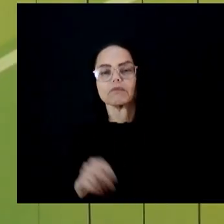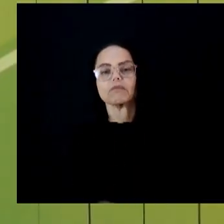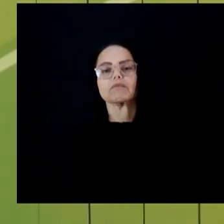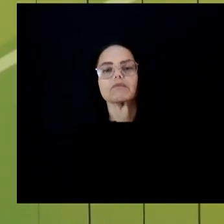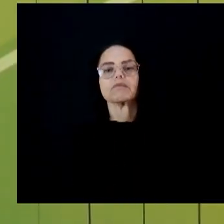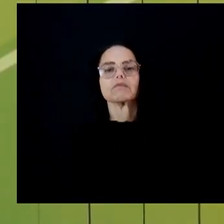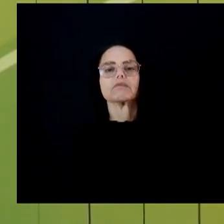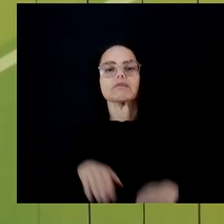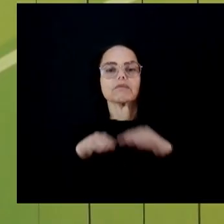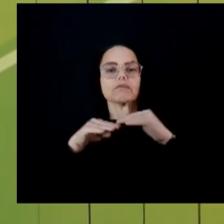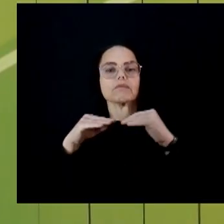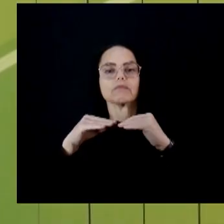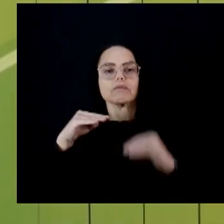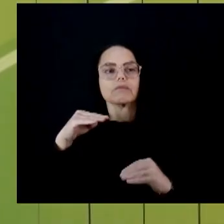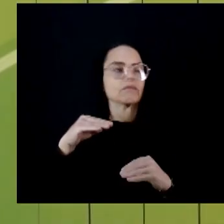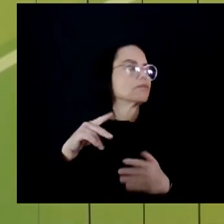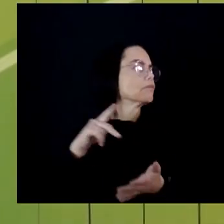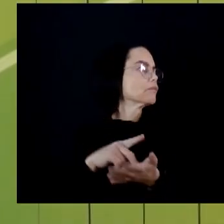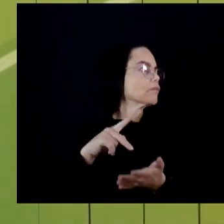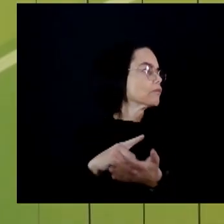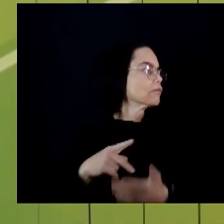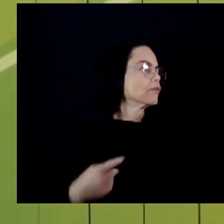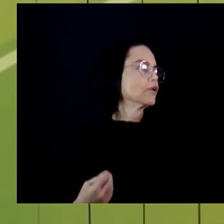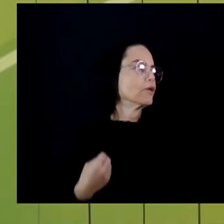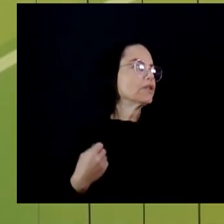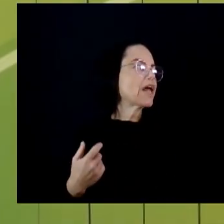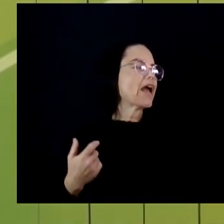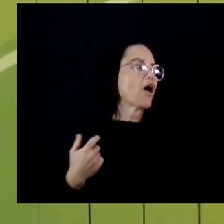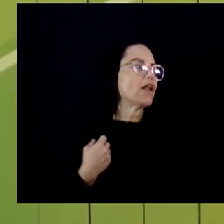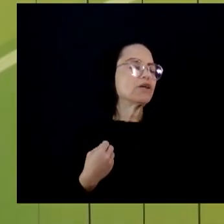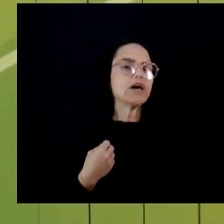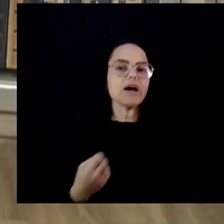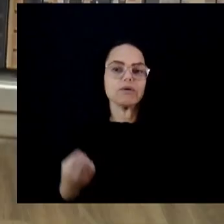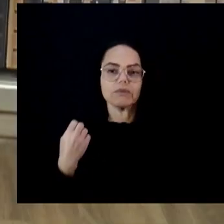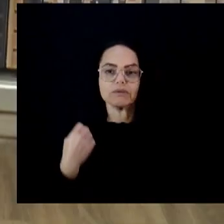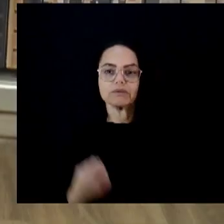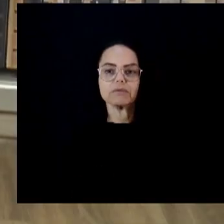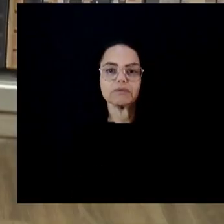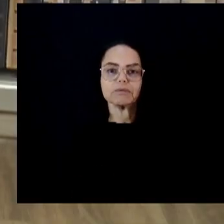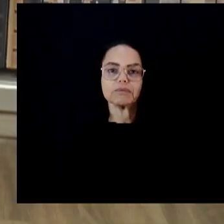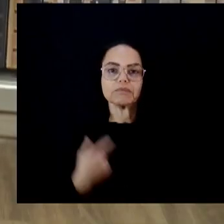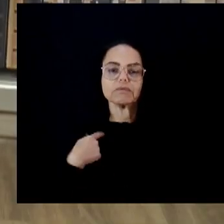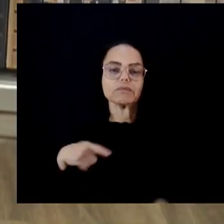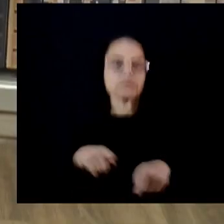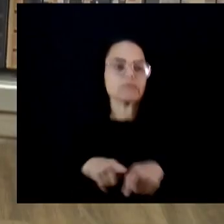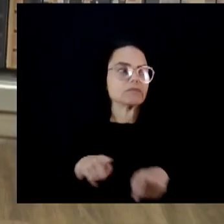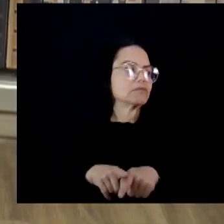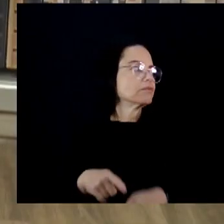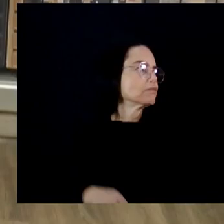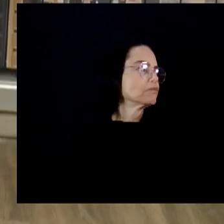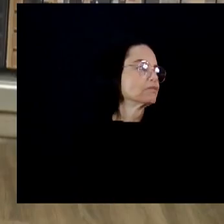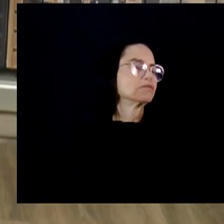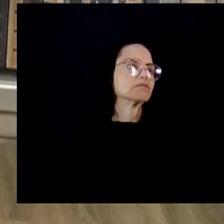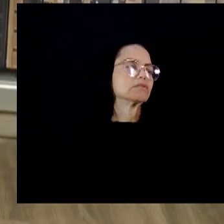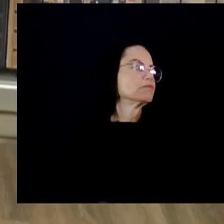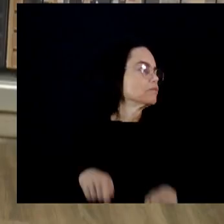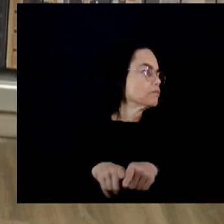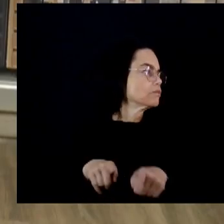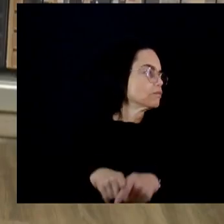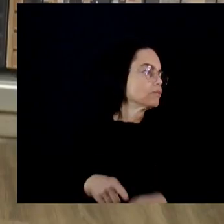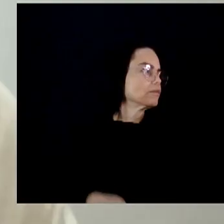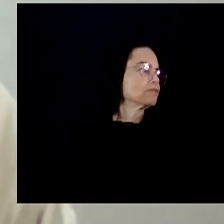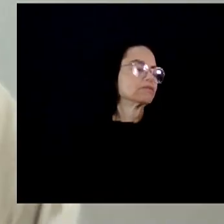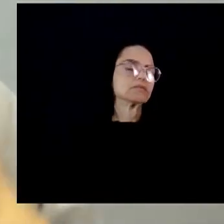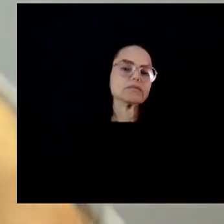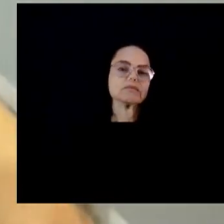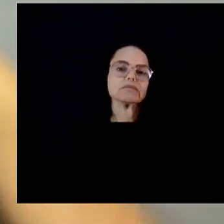mesma realidade que a gente conversou sobre do Japão, Chile, também está nesse segmento? Mais ou menos.